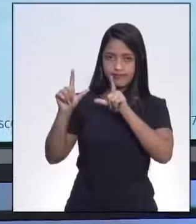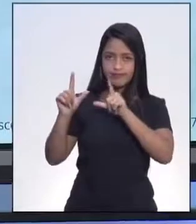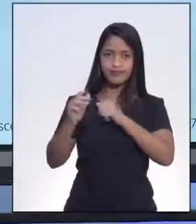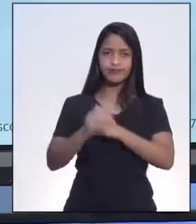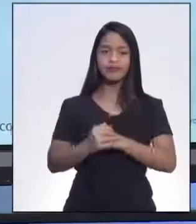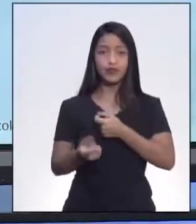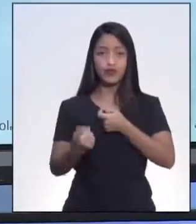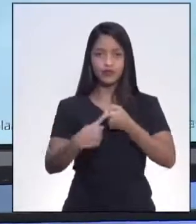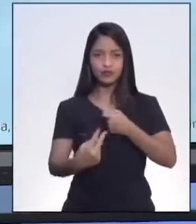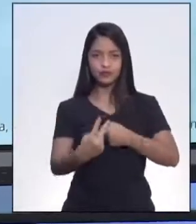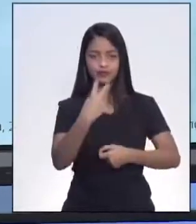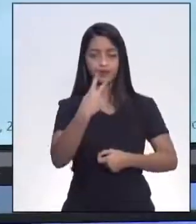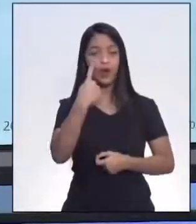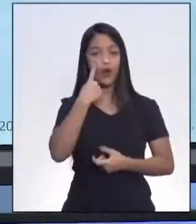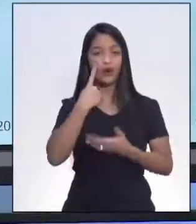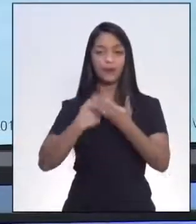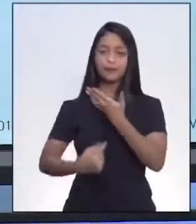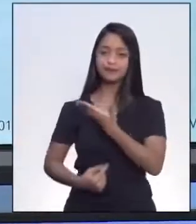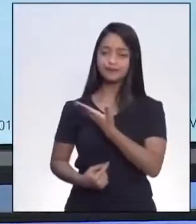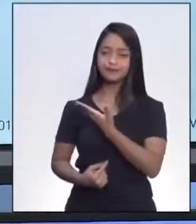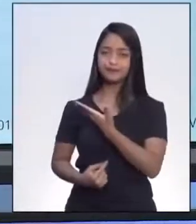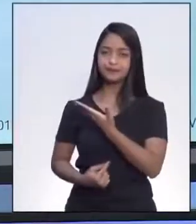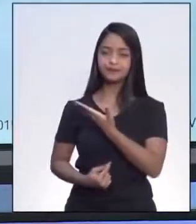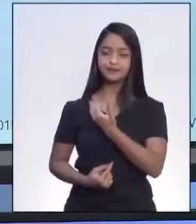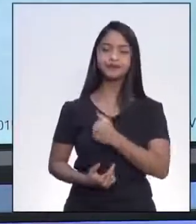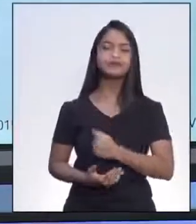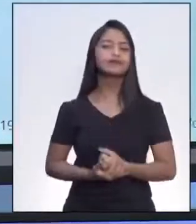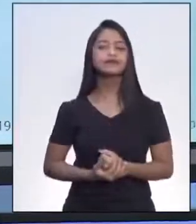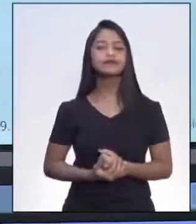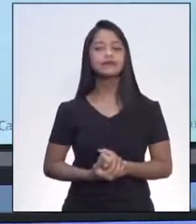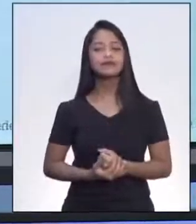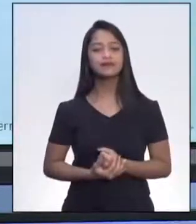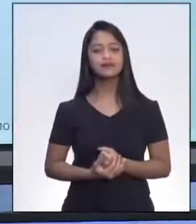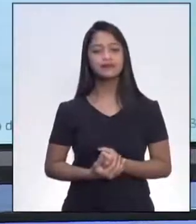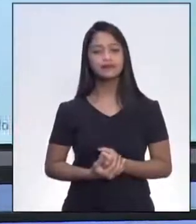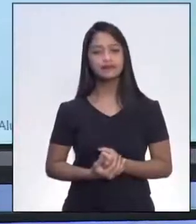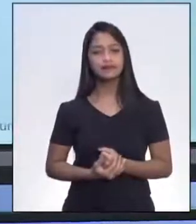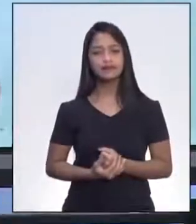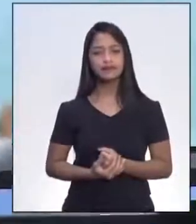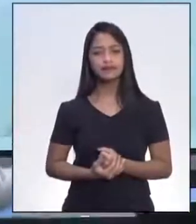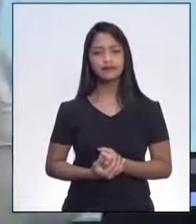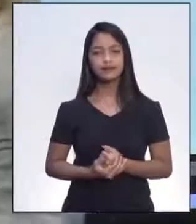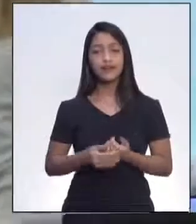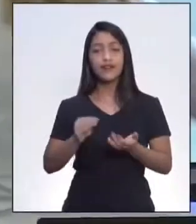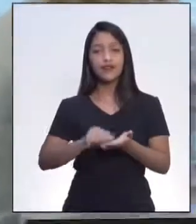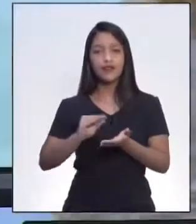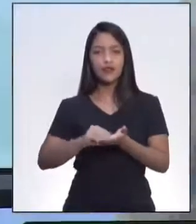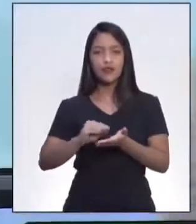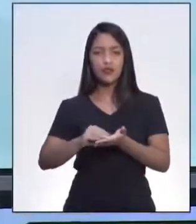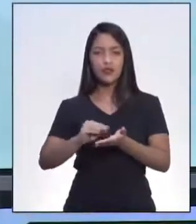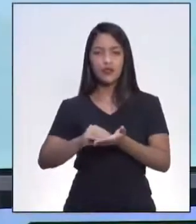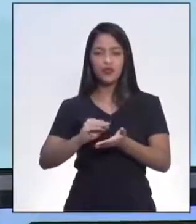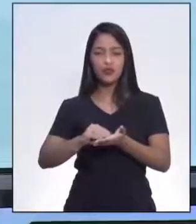Pode voltar aqui. Olha, ela está aqui na lousa para vocês. Então, eu tenho aqui, ó, opa, faltou a caneta.